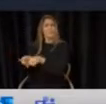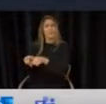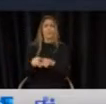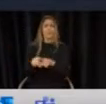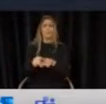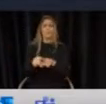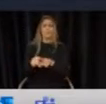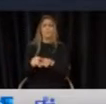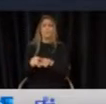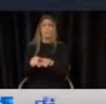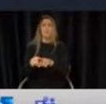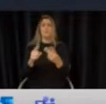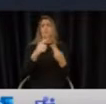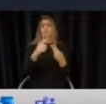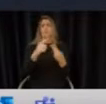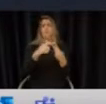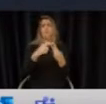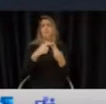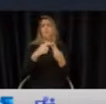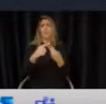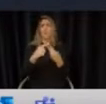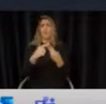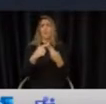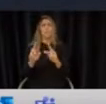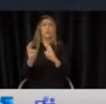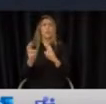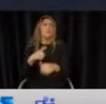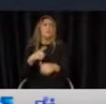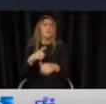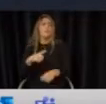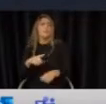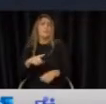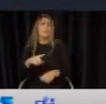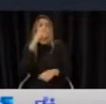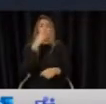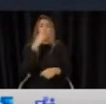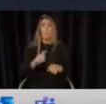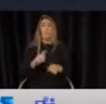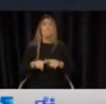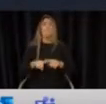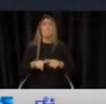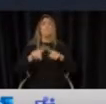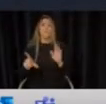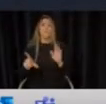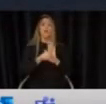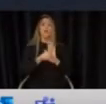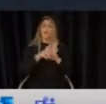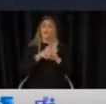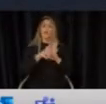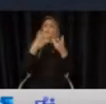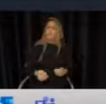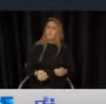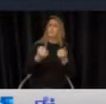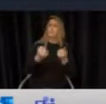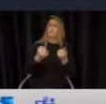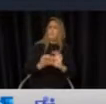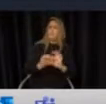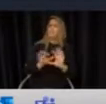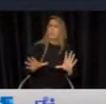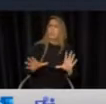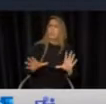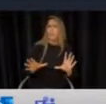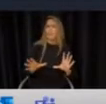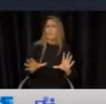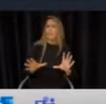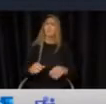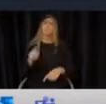legislação também permite, porém mediante uma autorização judicial para que esse tipo de transplante ocorra. Então, um amigo querendo doar